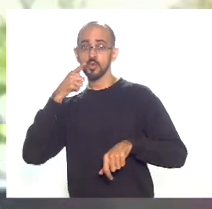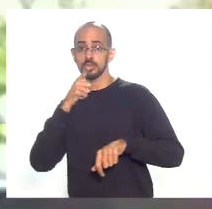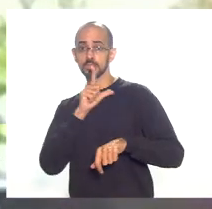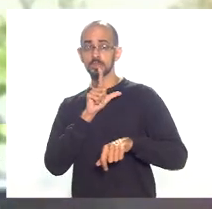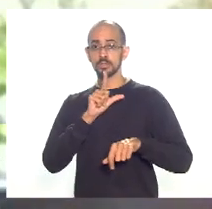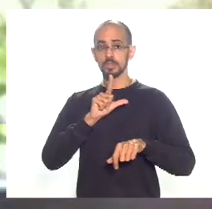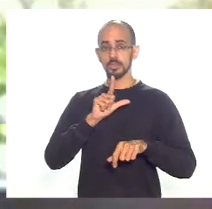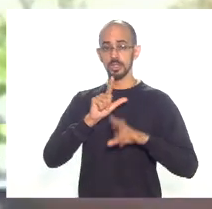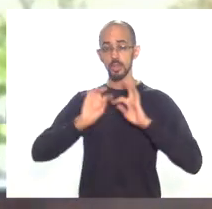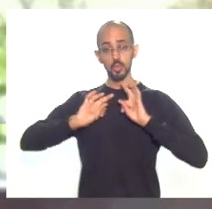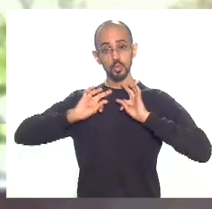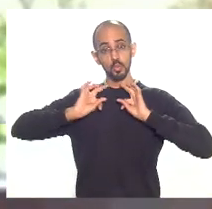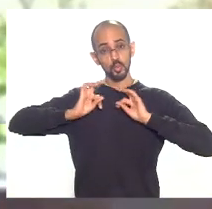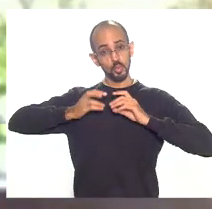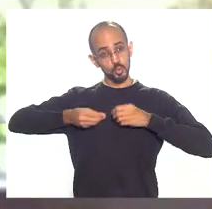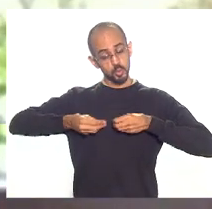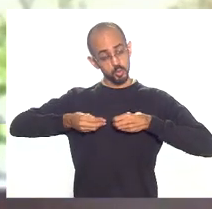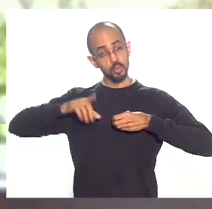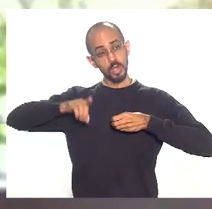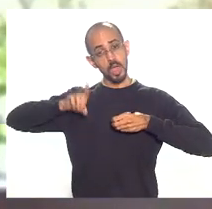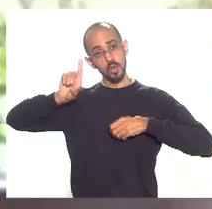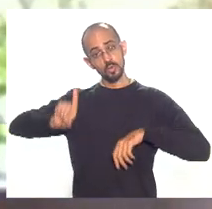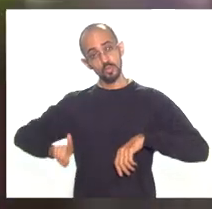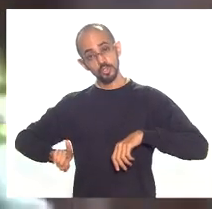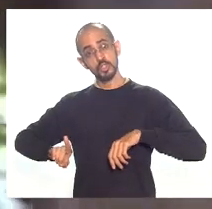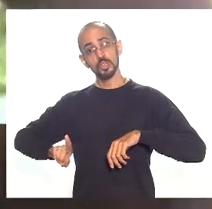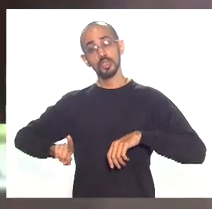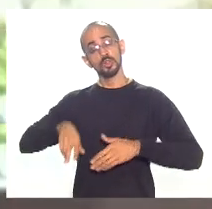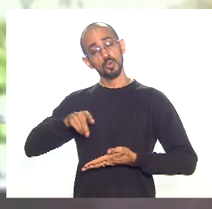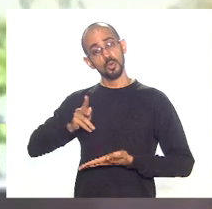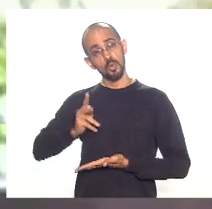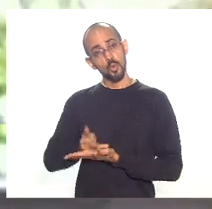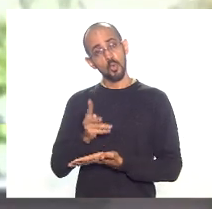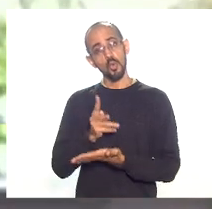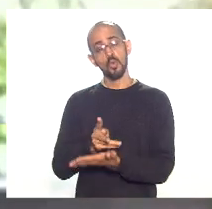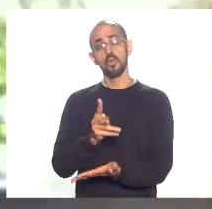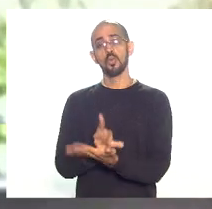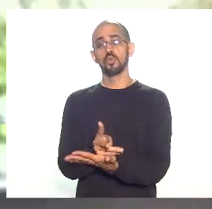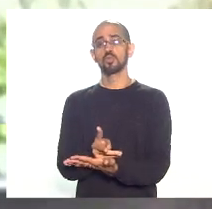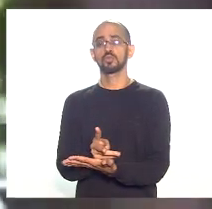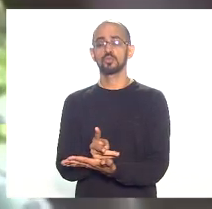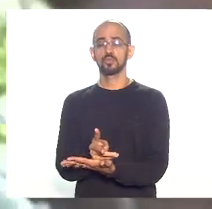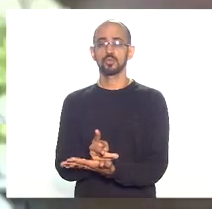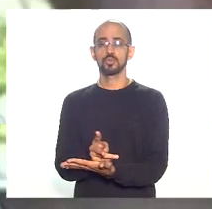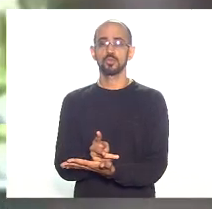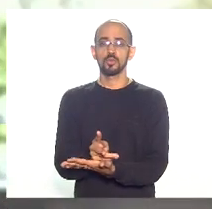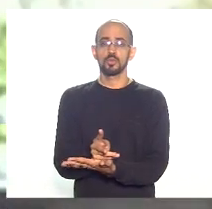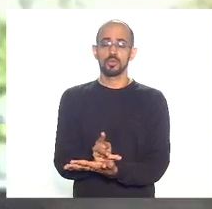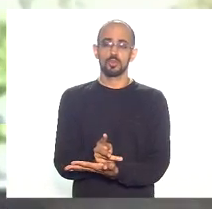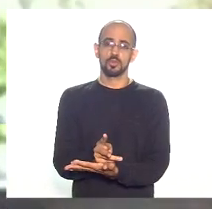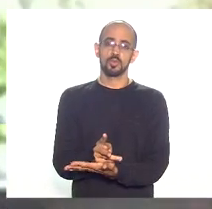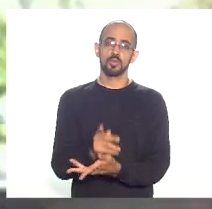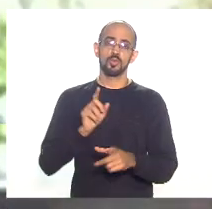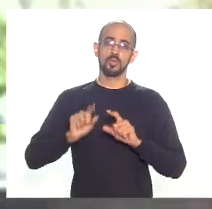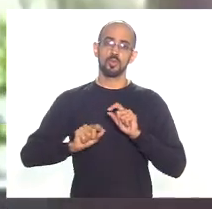tudo aquilo que seja direito preservando preservando